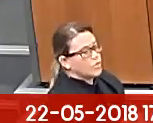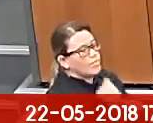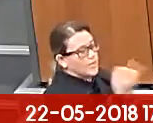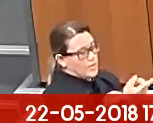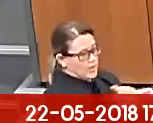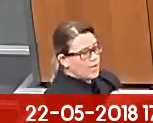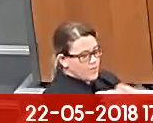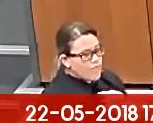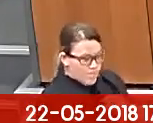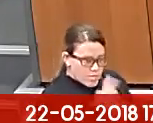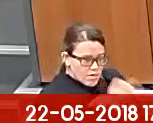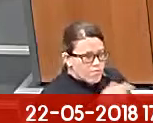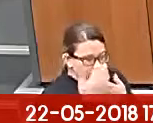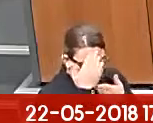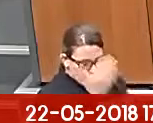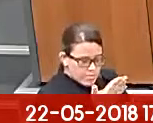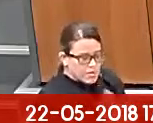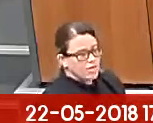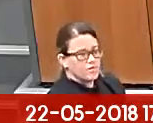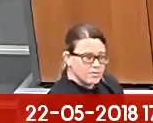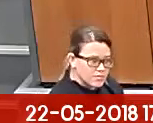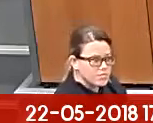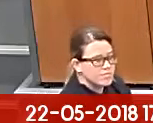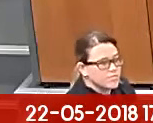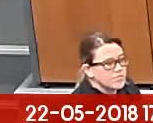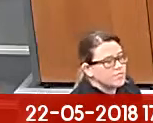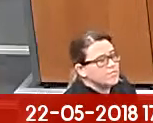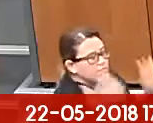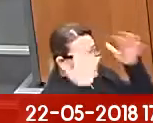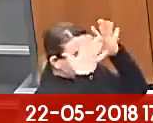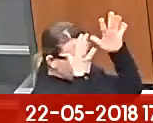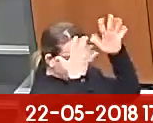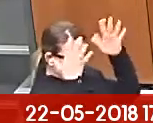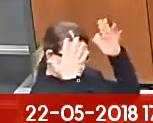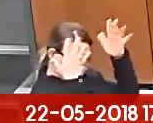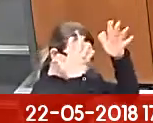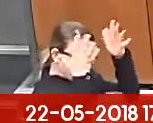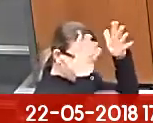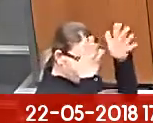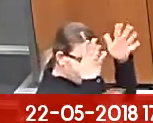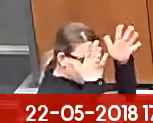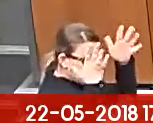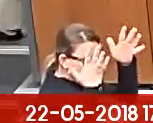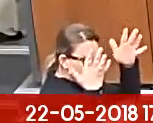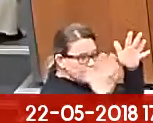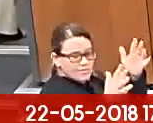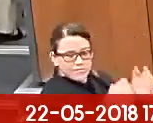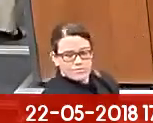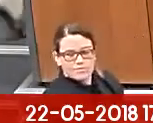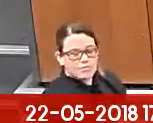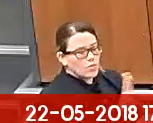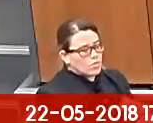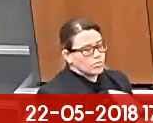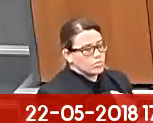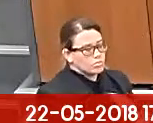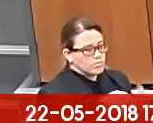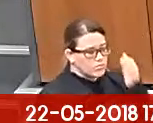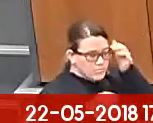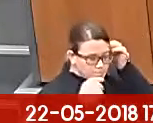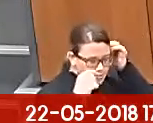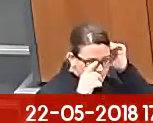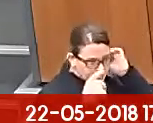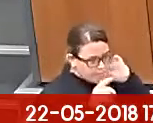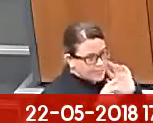ele ele quer que passe para a Ana Paula. Então, uma salva de palmas para o Samuel. Tudo bem. Agora,